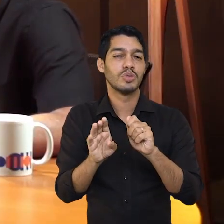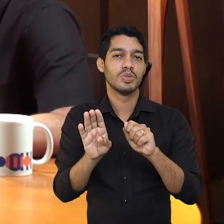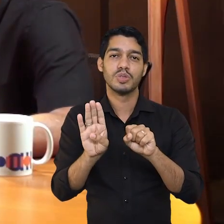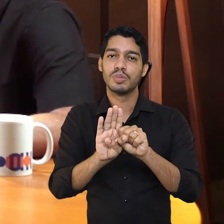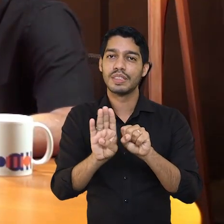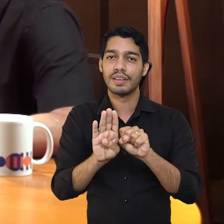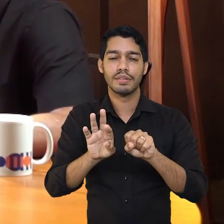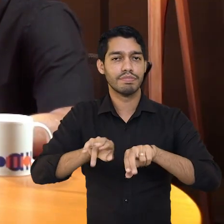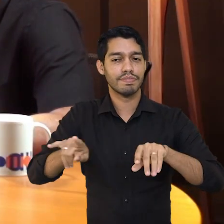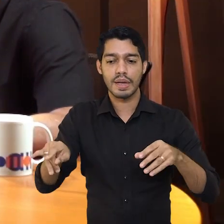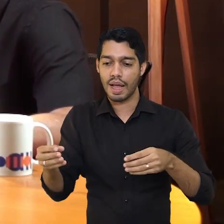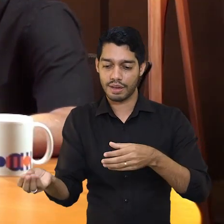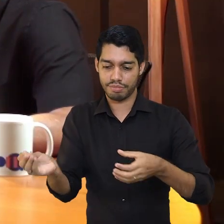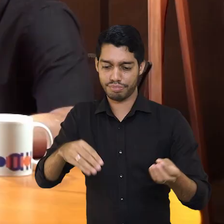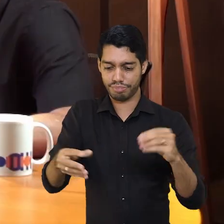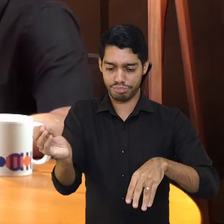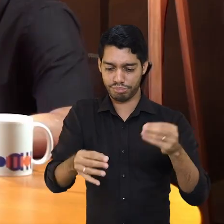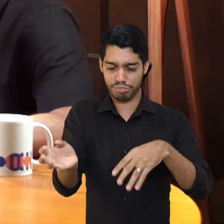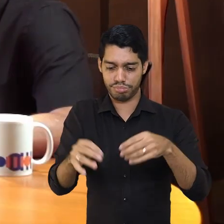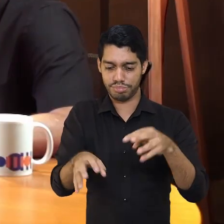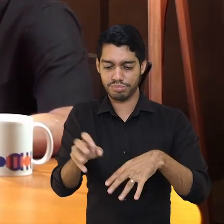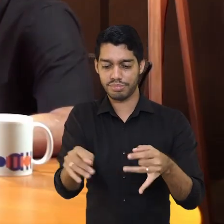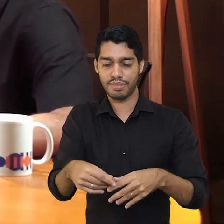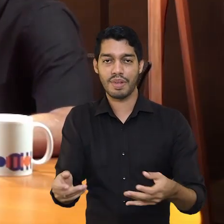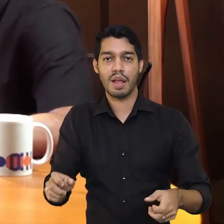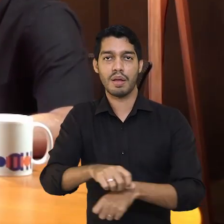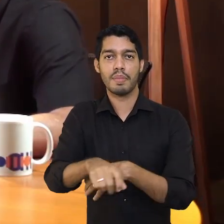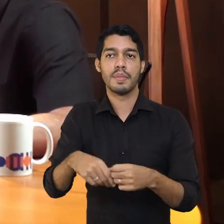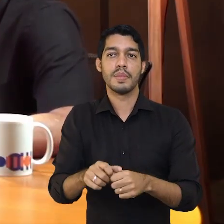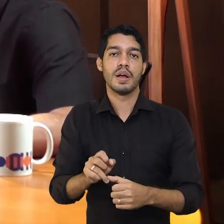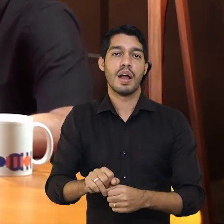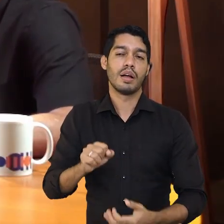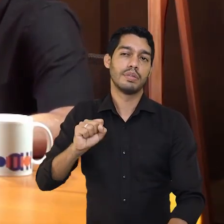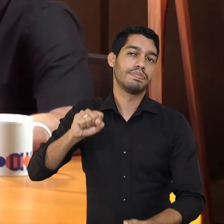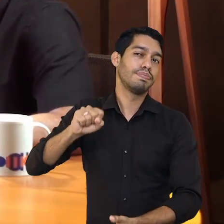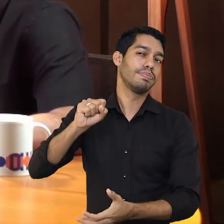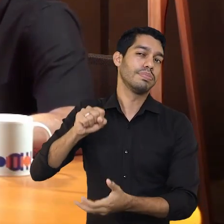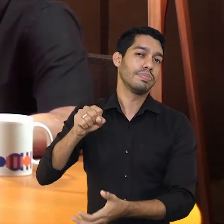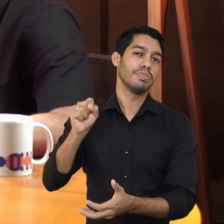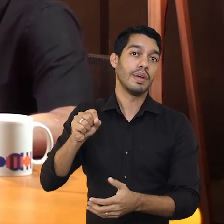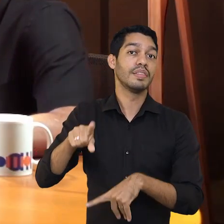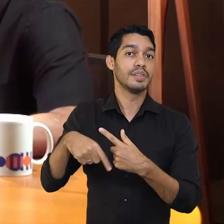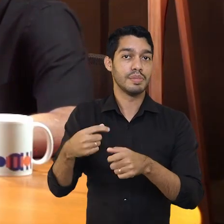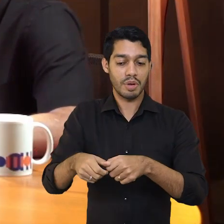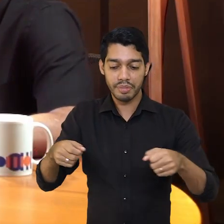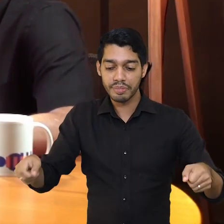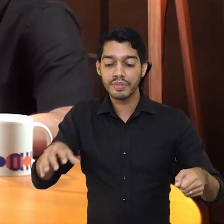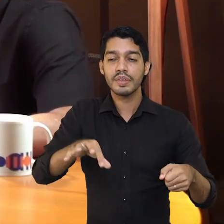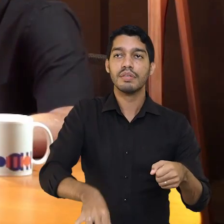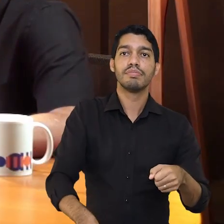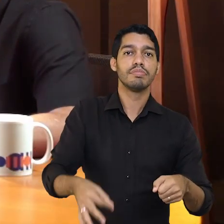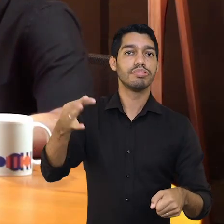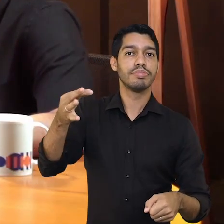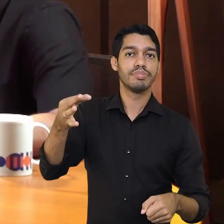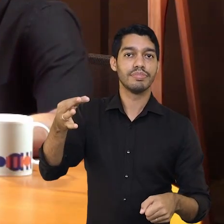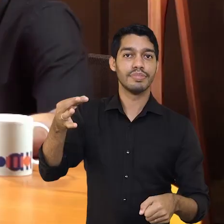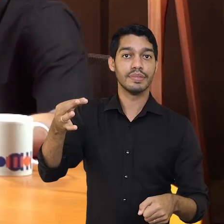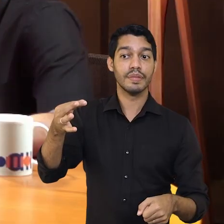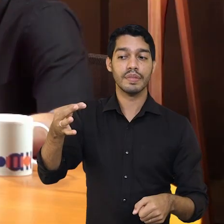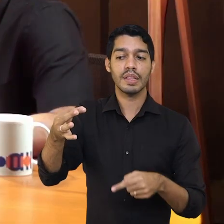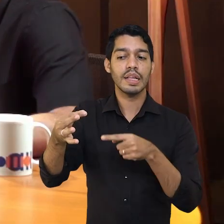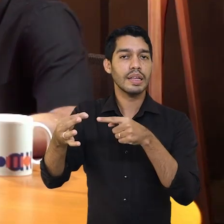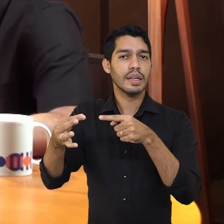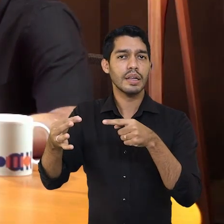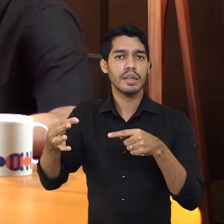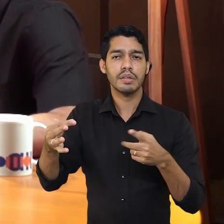sacode bastante isso e depois a gente faz um sorteio dessas palavras. E aí quando a gente vai fazendo esse sorteio, eles veem que nem tudo que foi